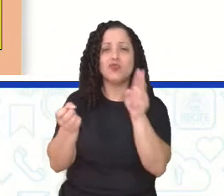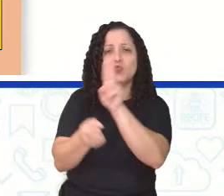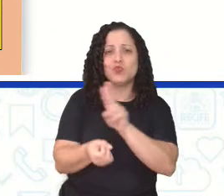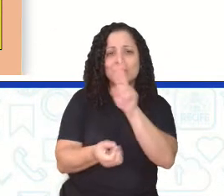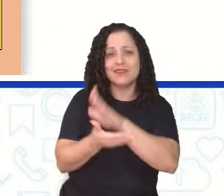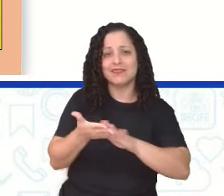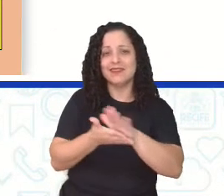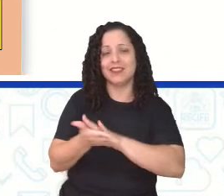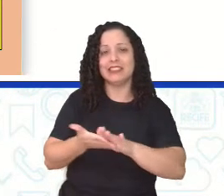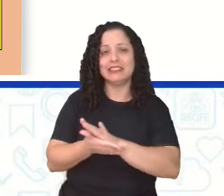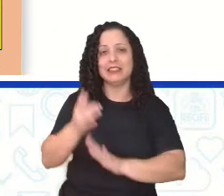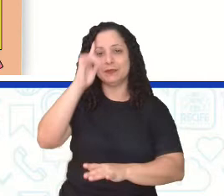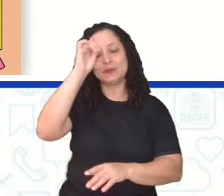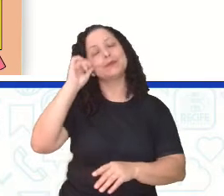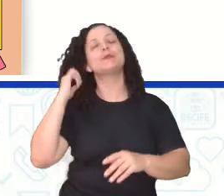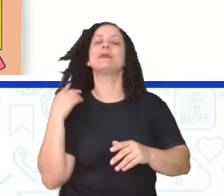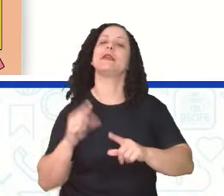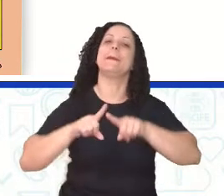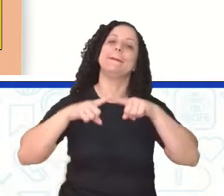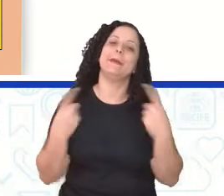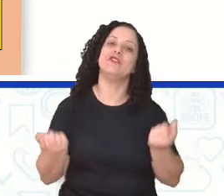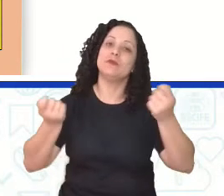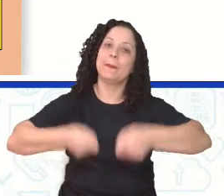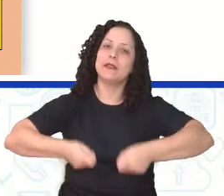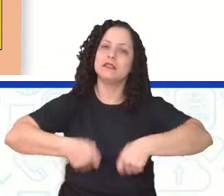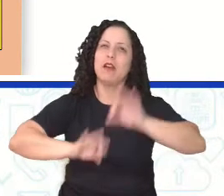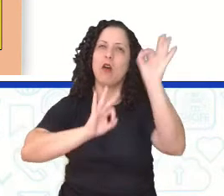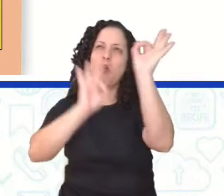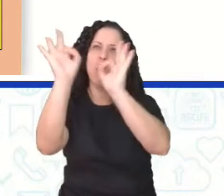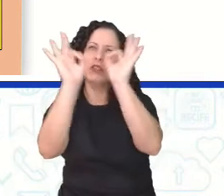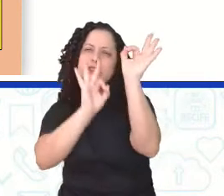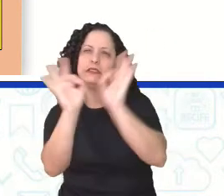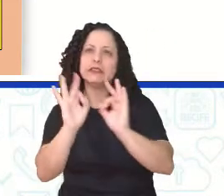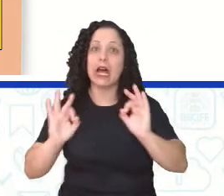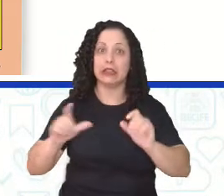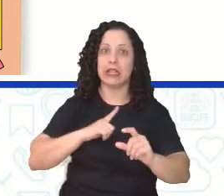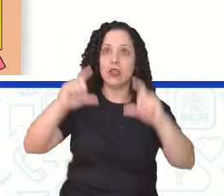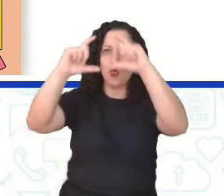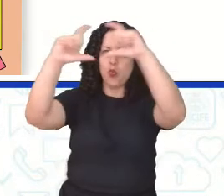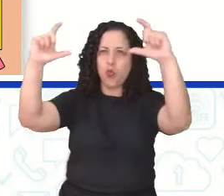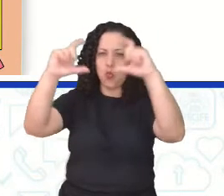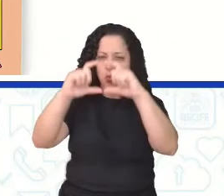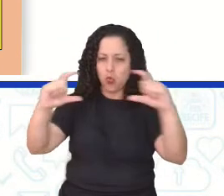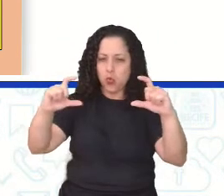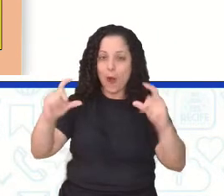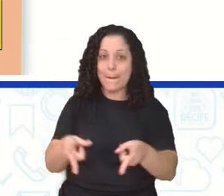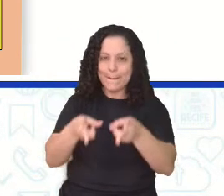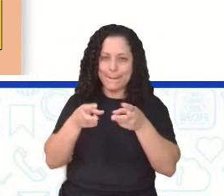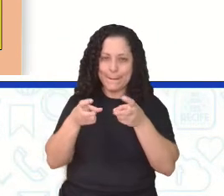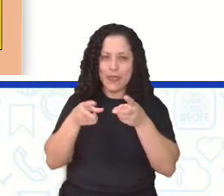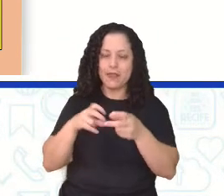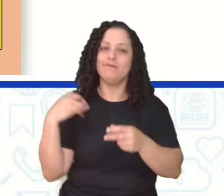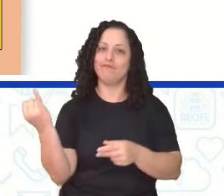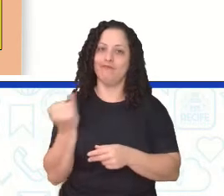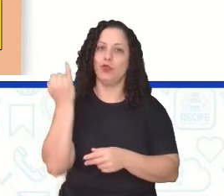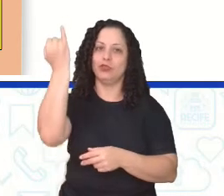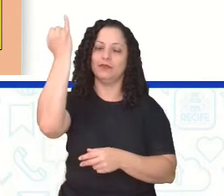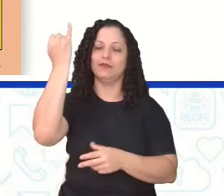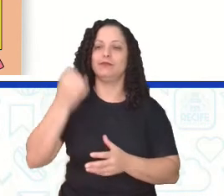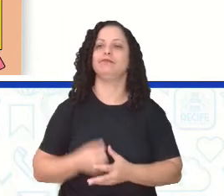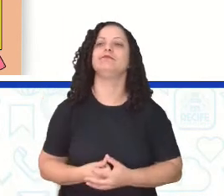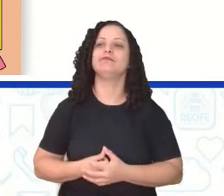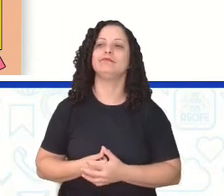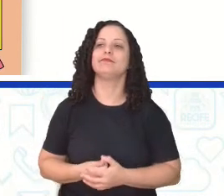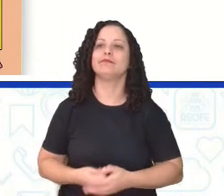usa, mas a gente tem que separar tudo o que é importante. Ora, dividido